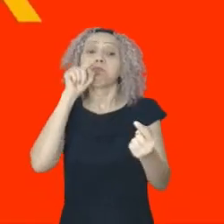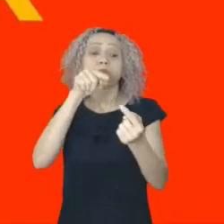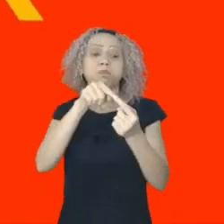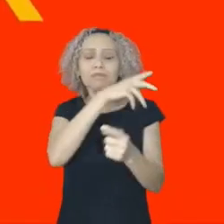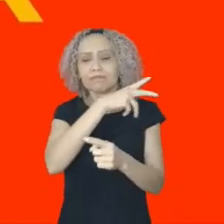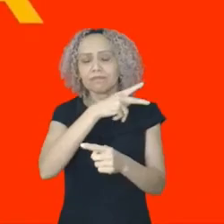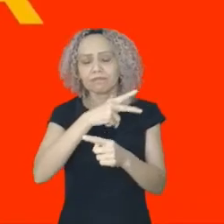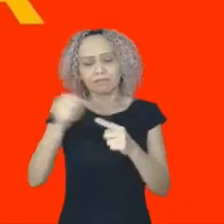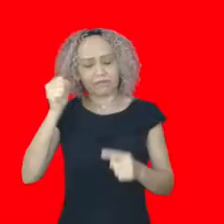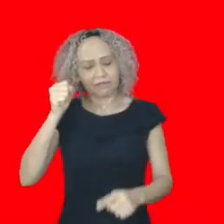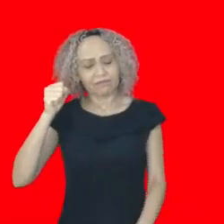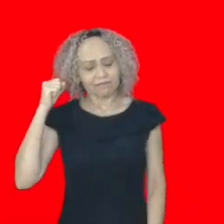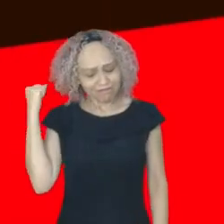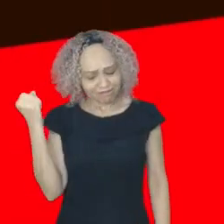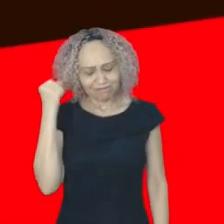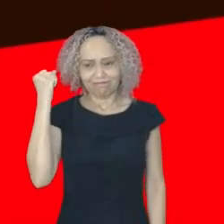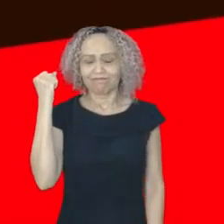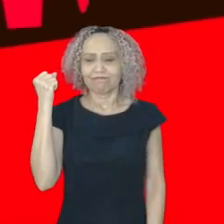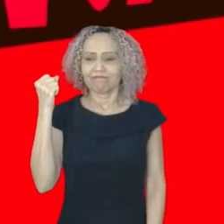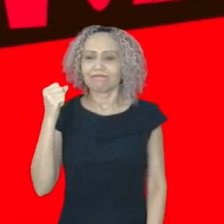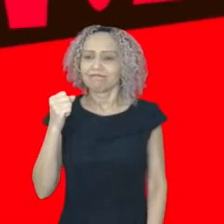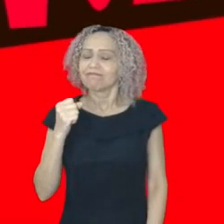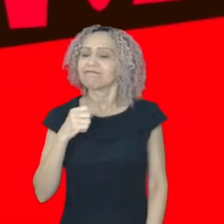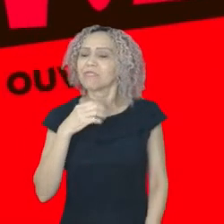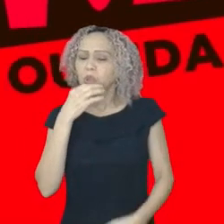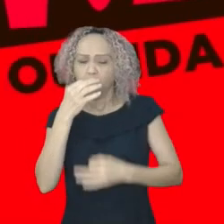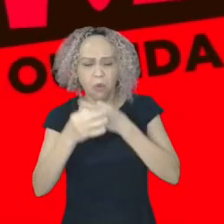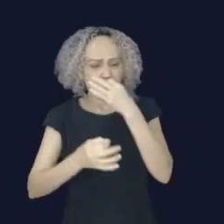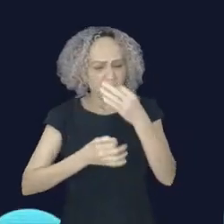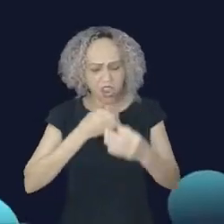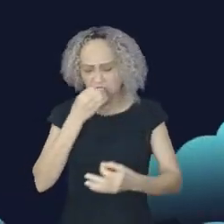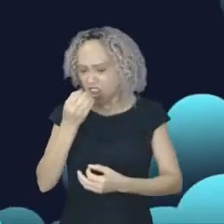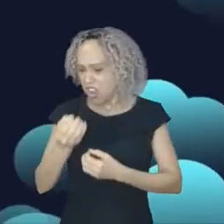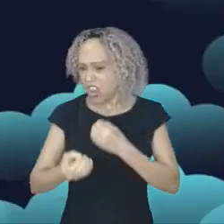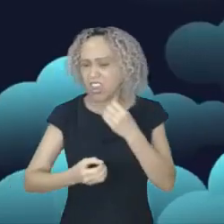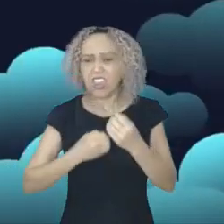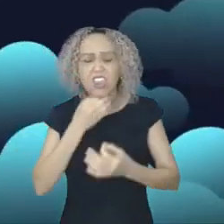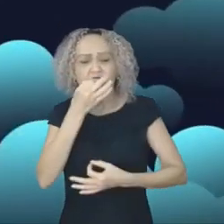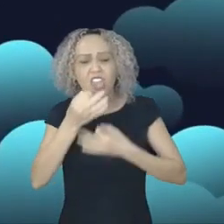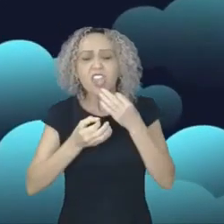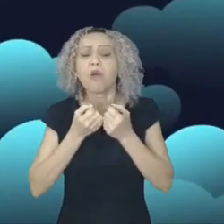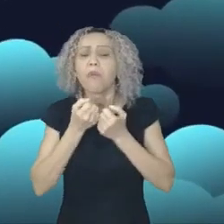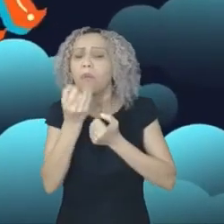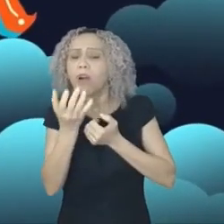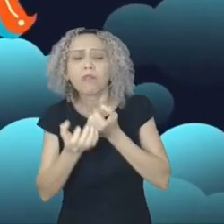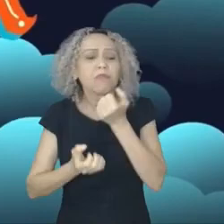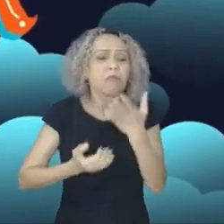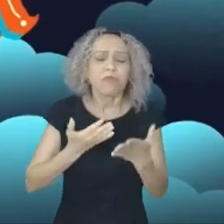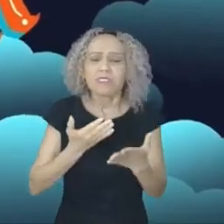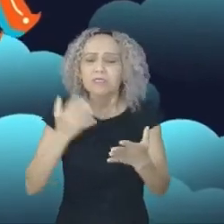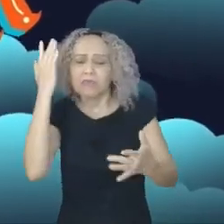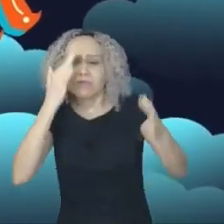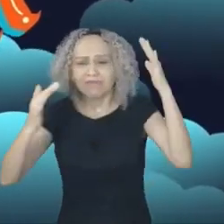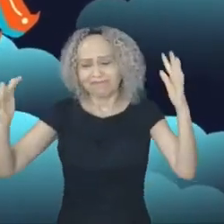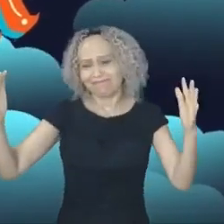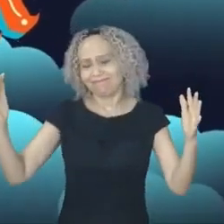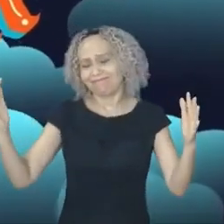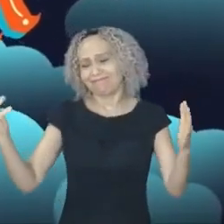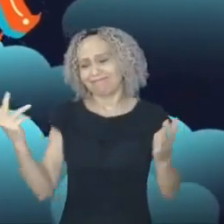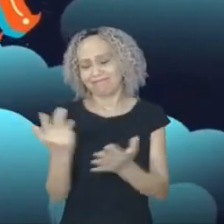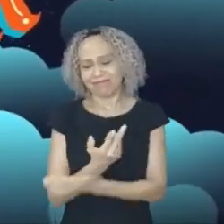batalhando pra vencer. Tenho voz pra ser ouvida, tenho sonhos pra